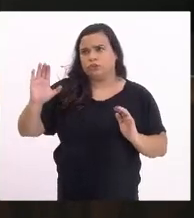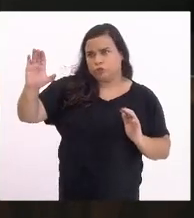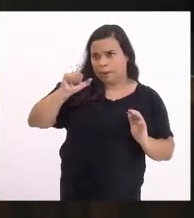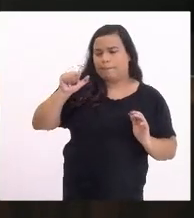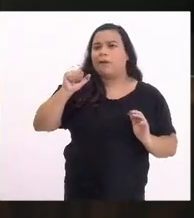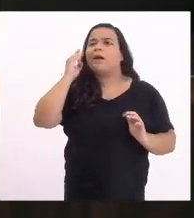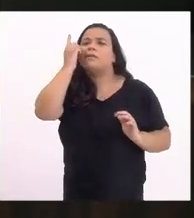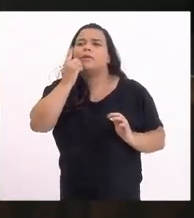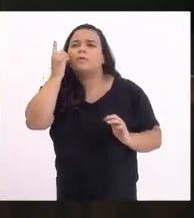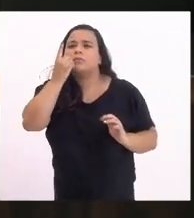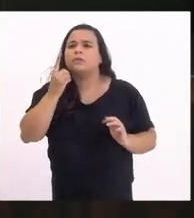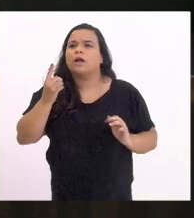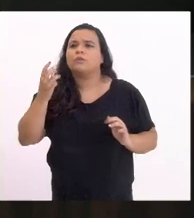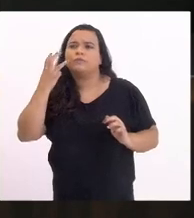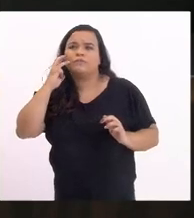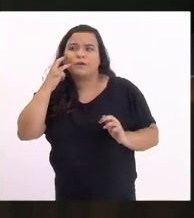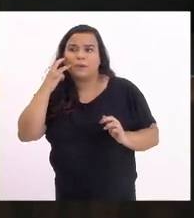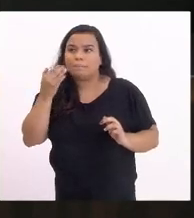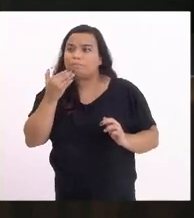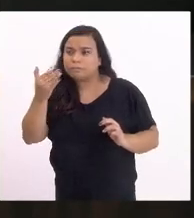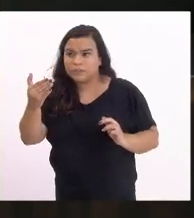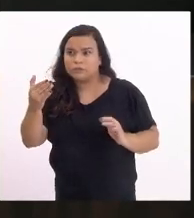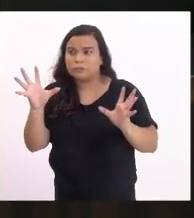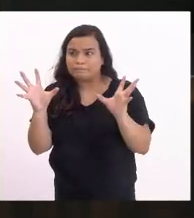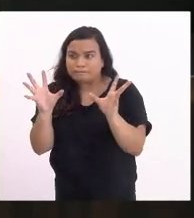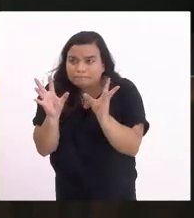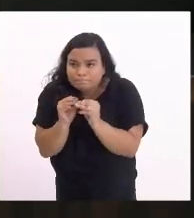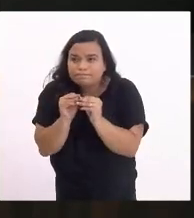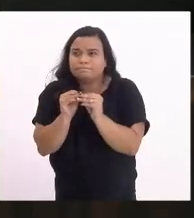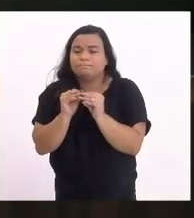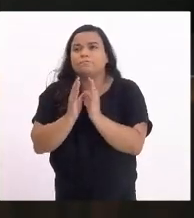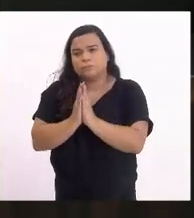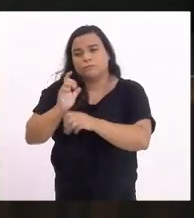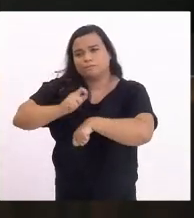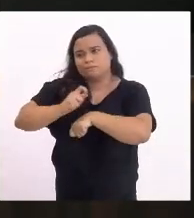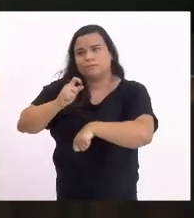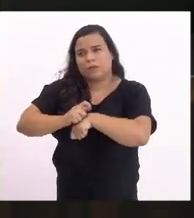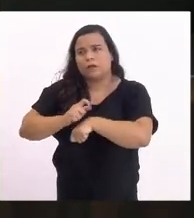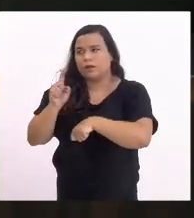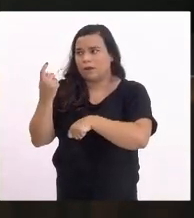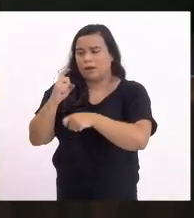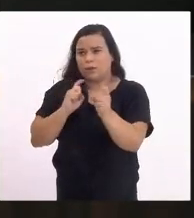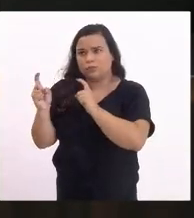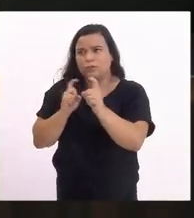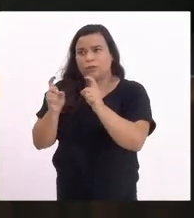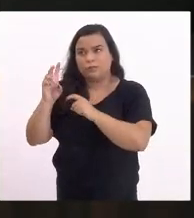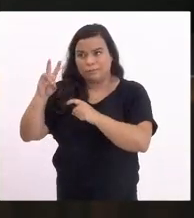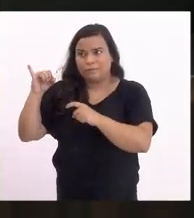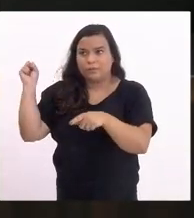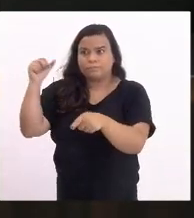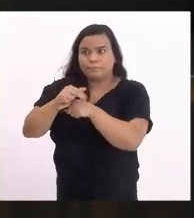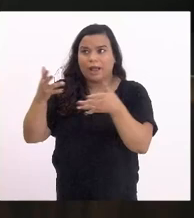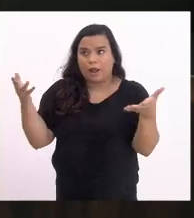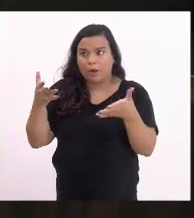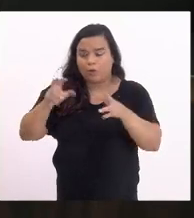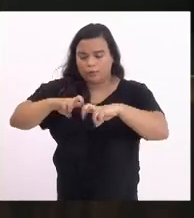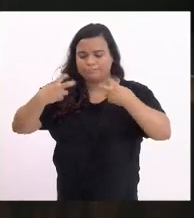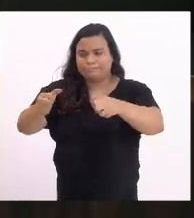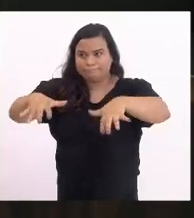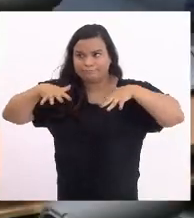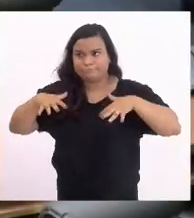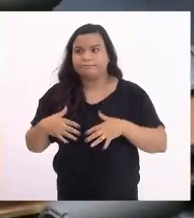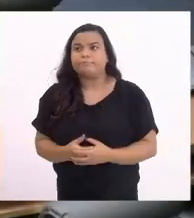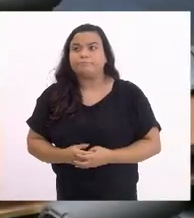nobre deputado Valdec, pedir que seja sucinto por conta dessa reunião que haverá agora no plenário.